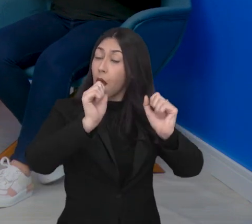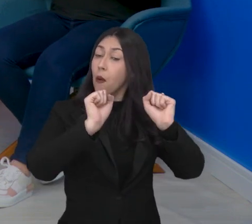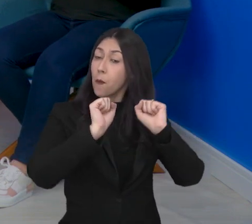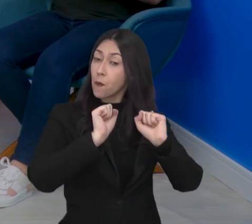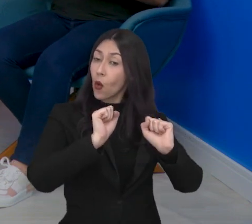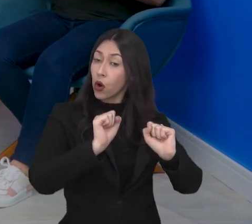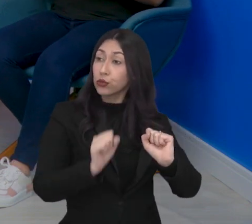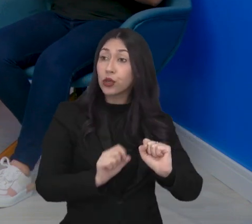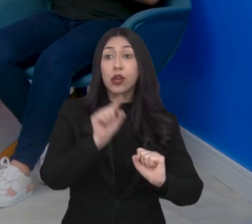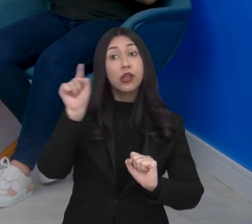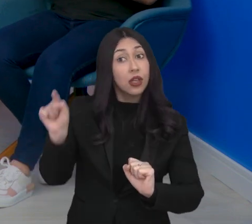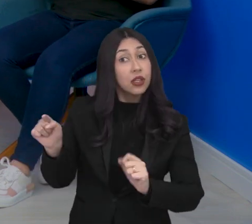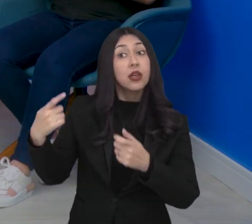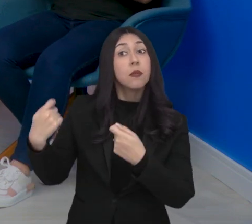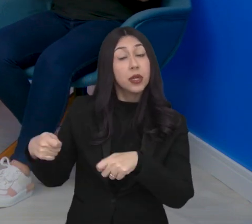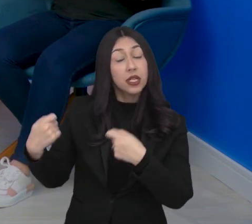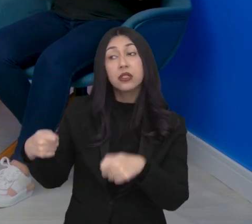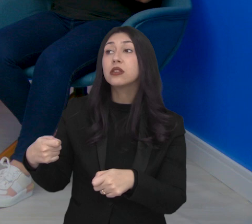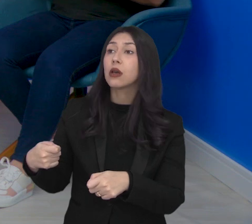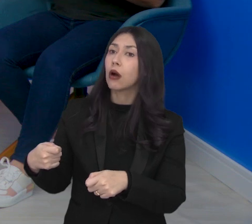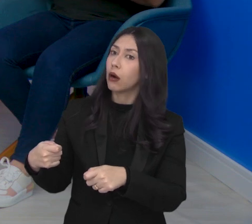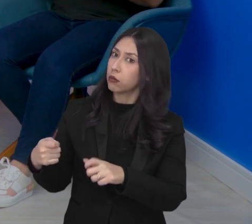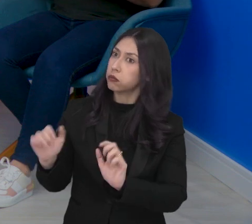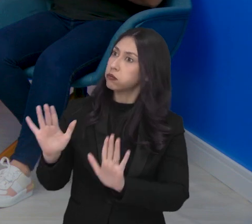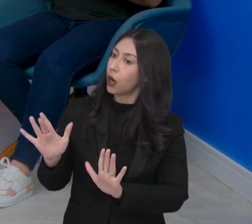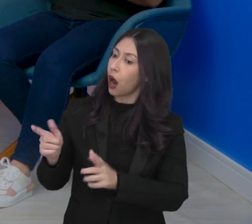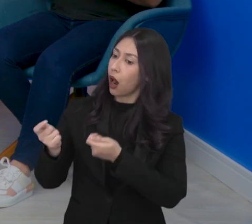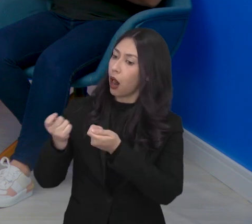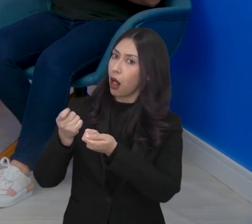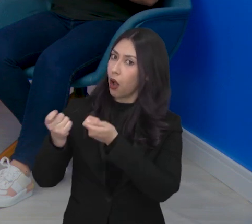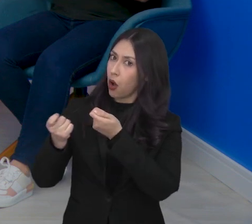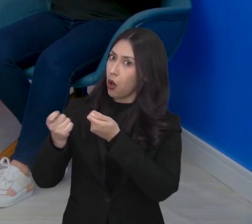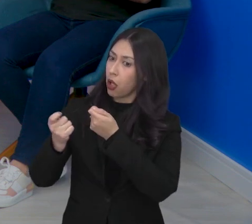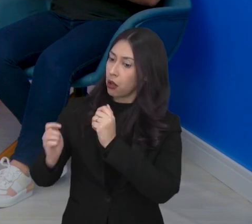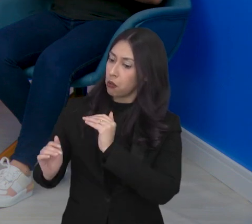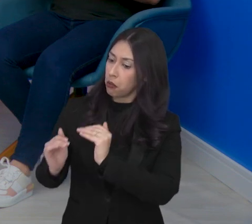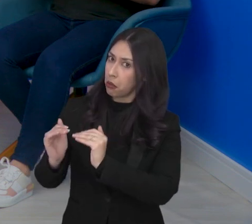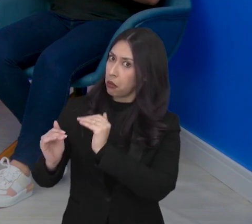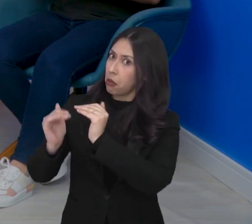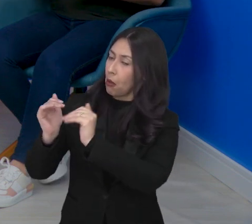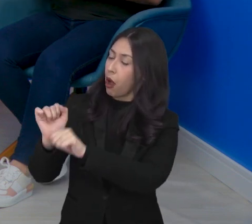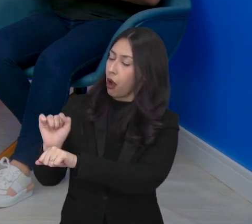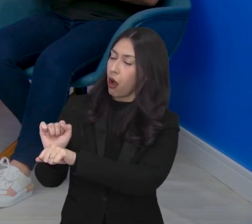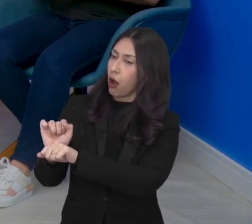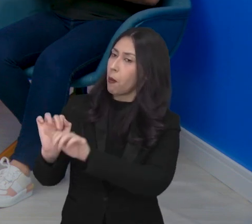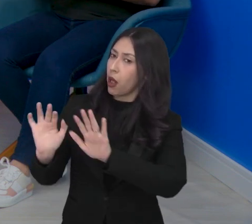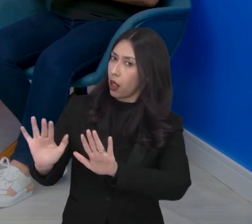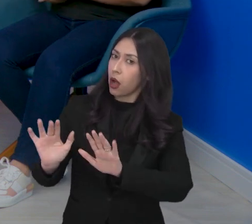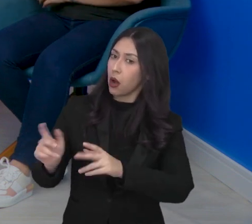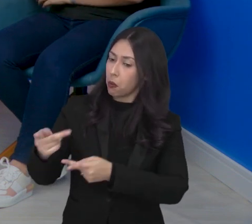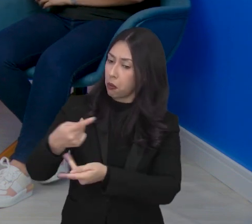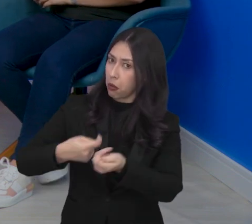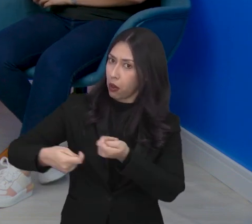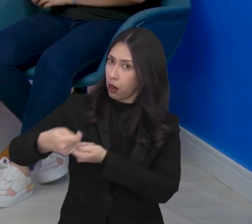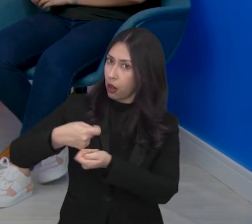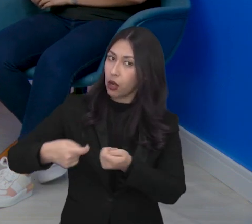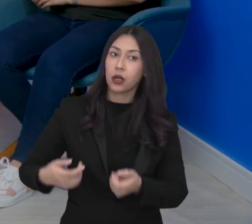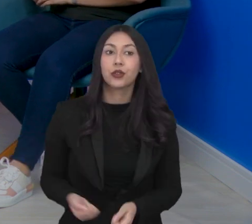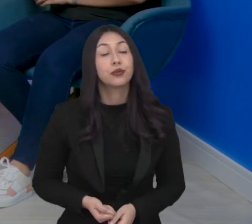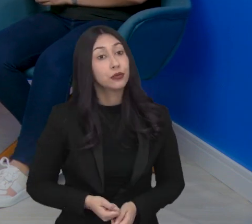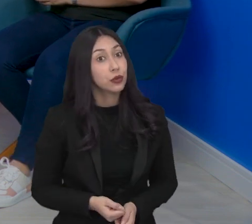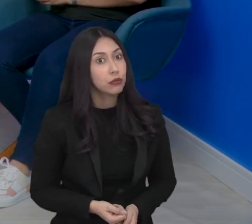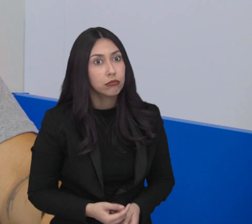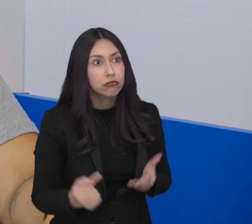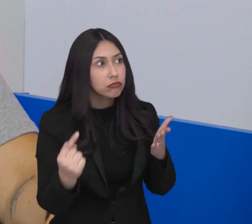limites de emissão de gases, por exemplo, mas que o desenvolvimento econômico ainda se mantenha? Olha, a